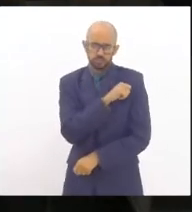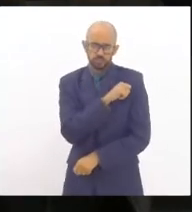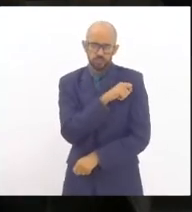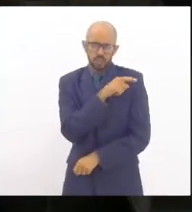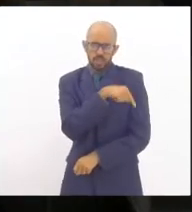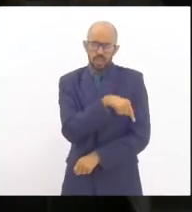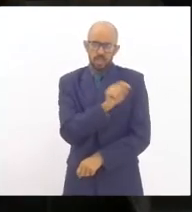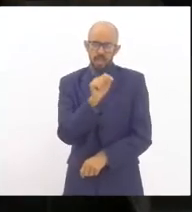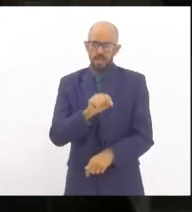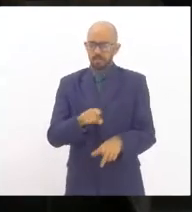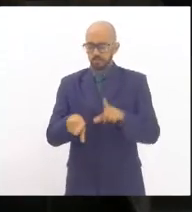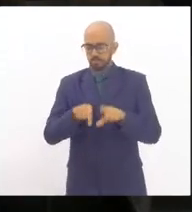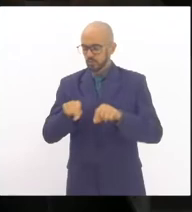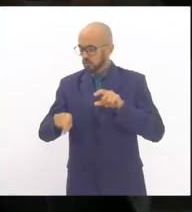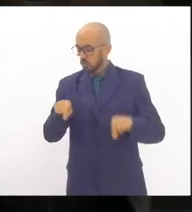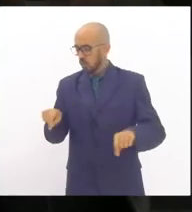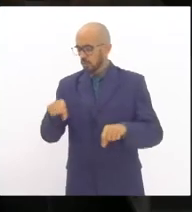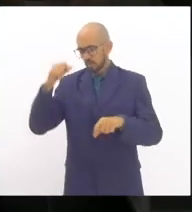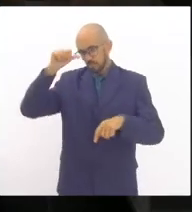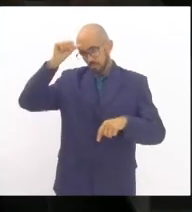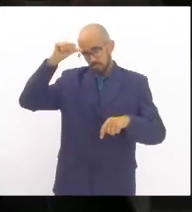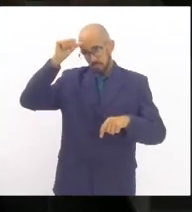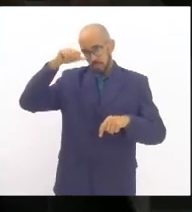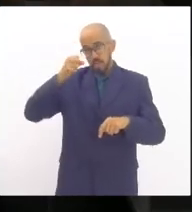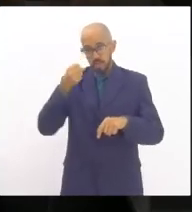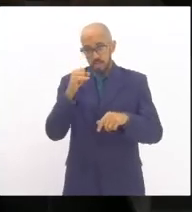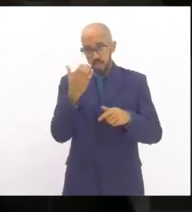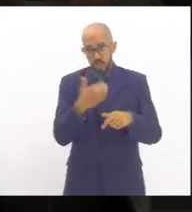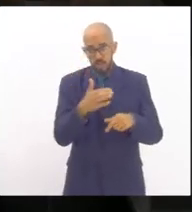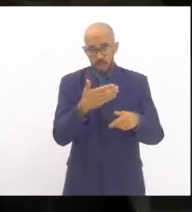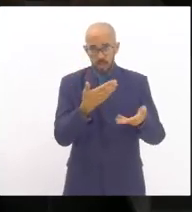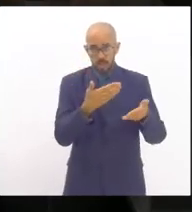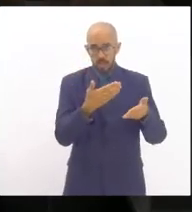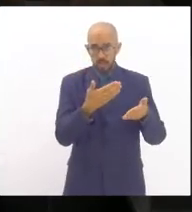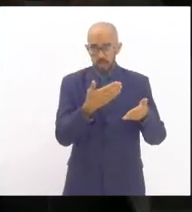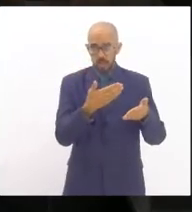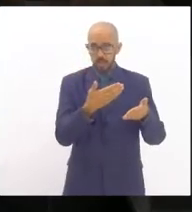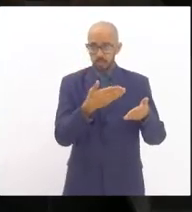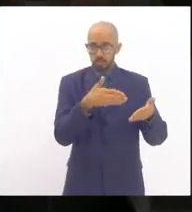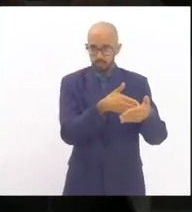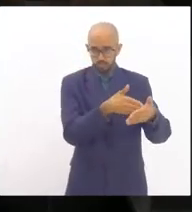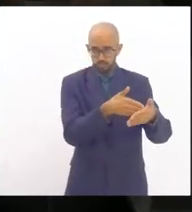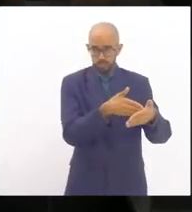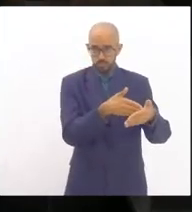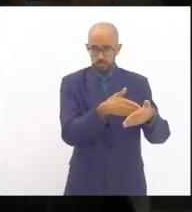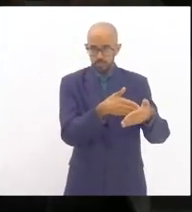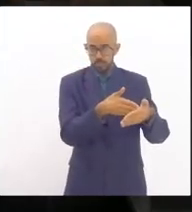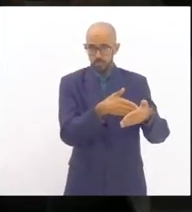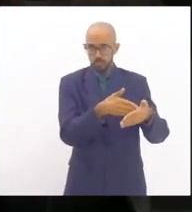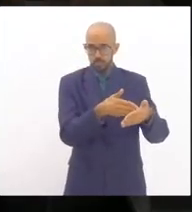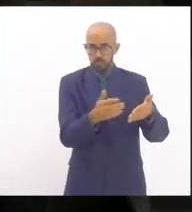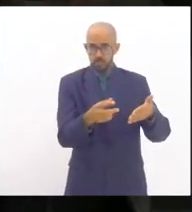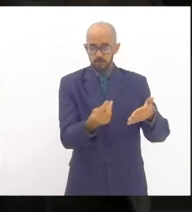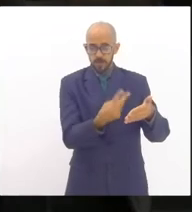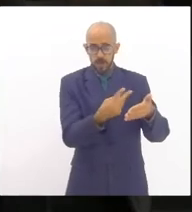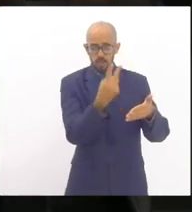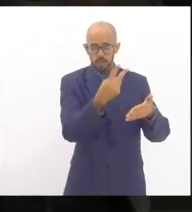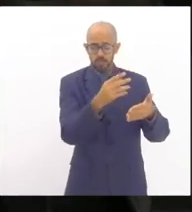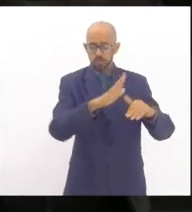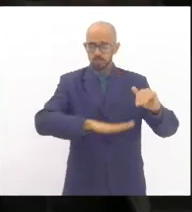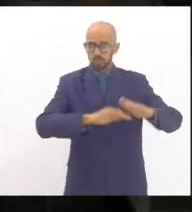do governador Cláudio Castro quando que é/medidas que fortalecem que valorizam a